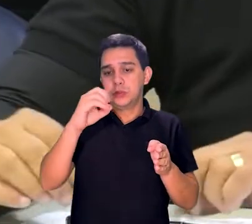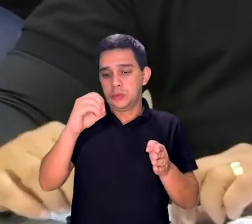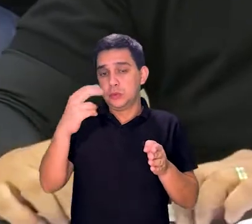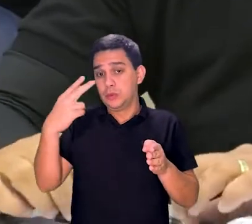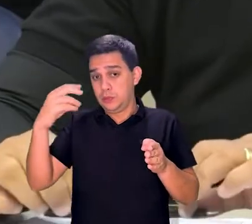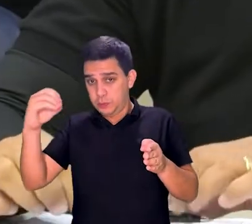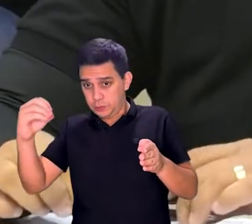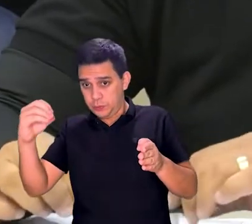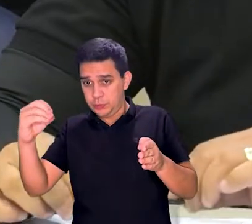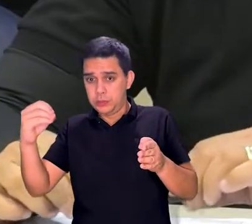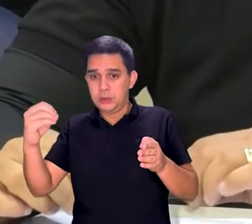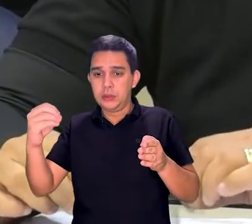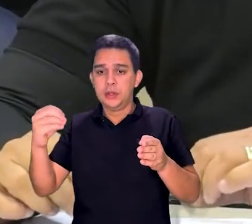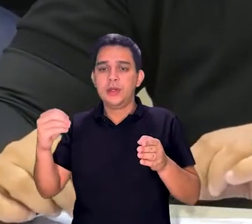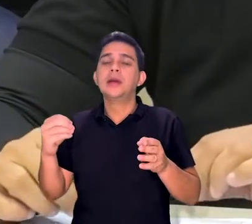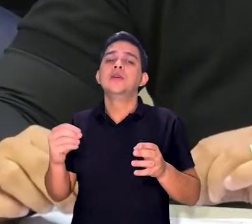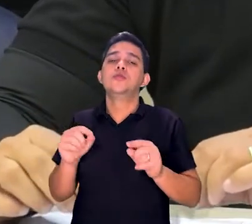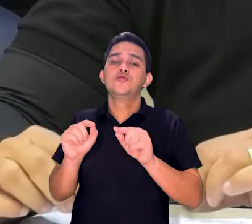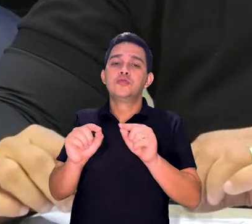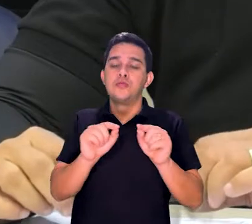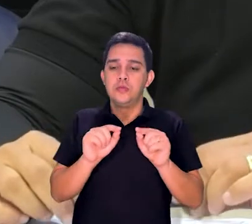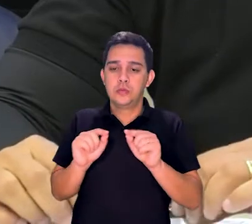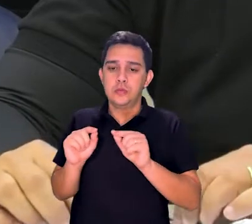parte dessa fração